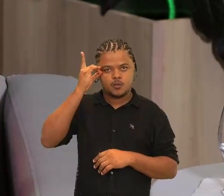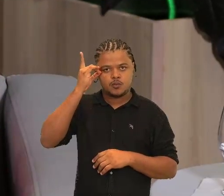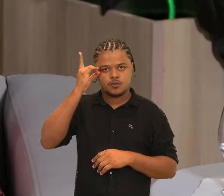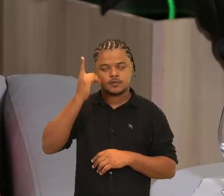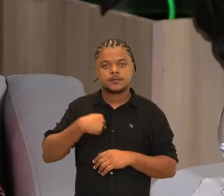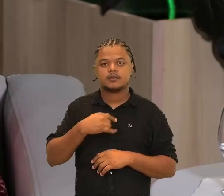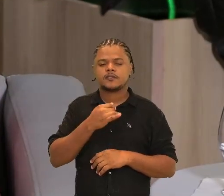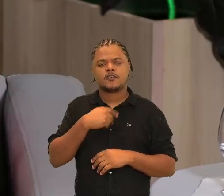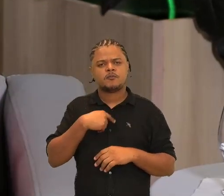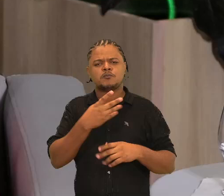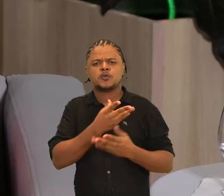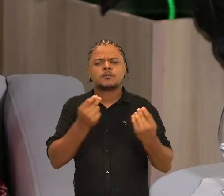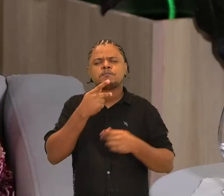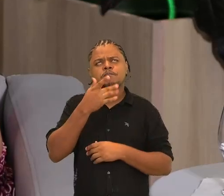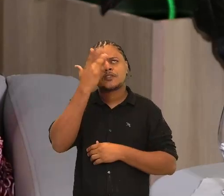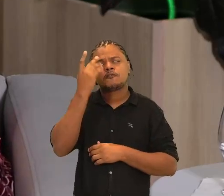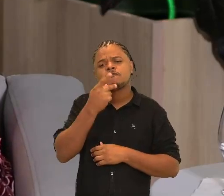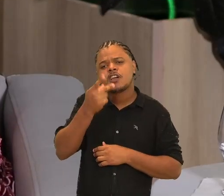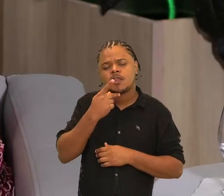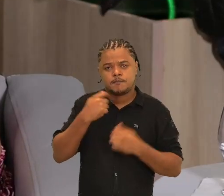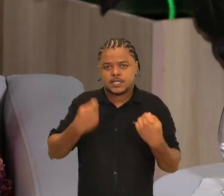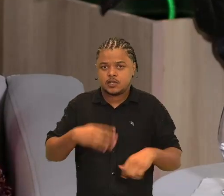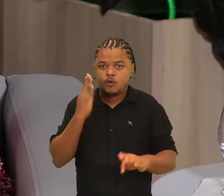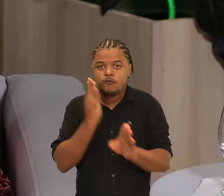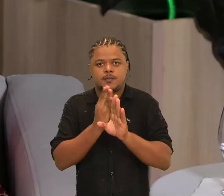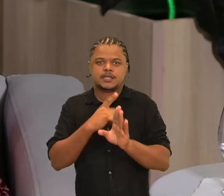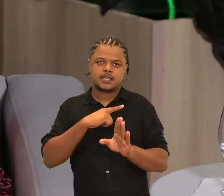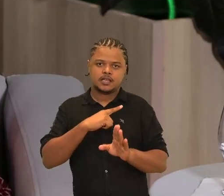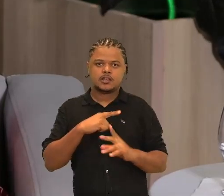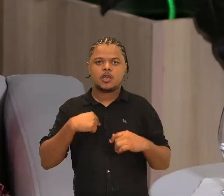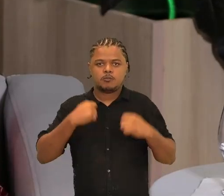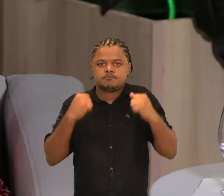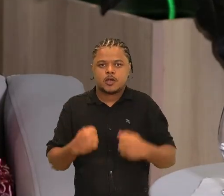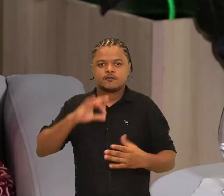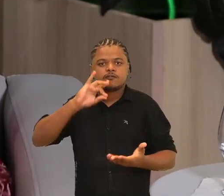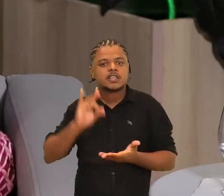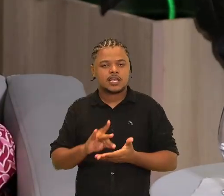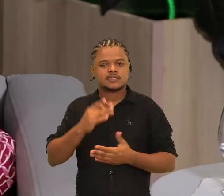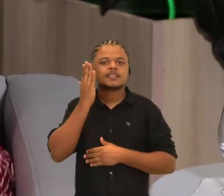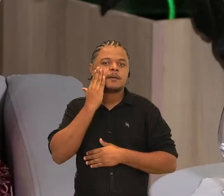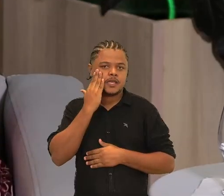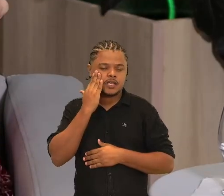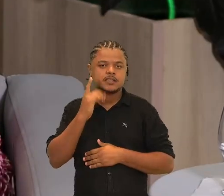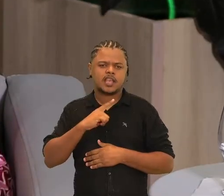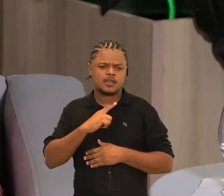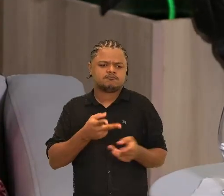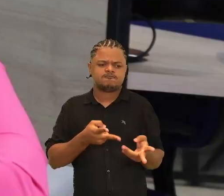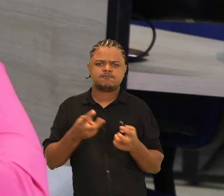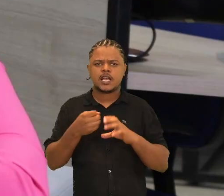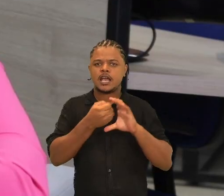queria confirmar se ele tem. Então, no exame físico, eu posso, de fato, saber, porque existem certas características